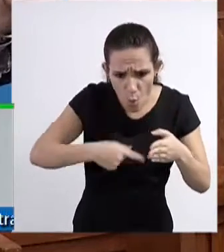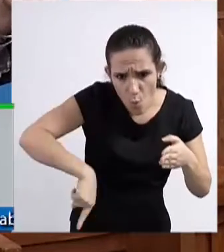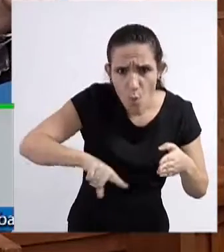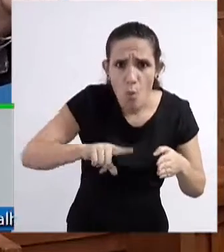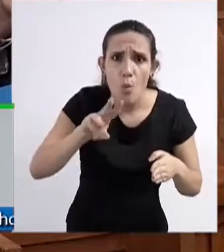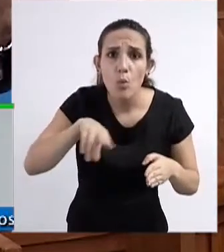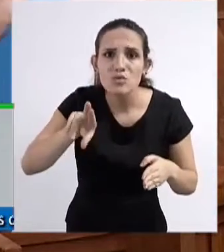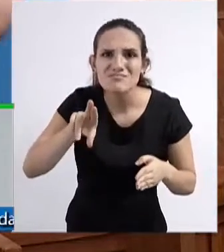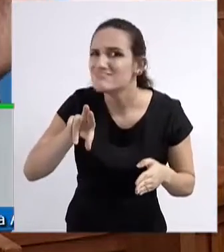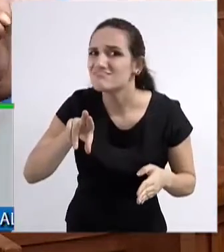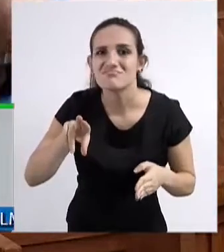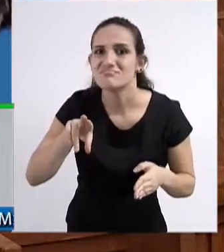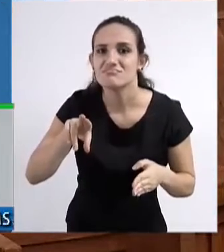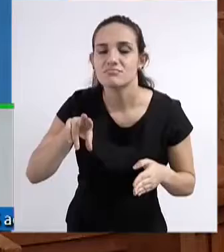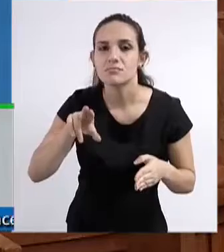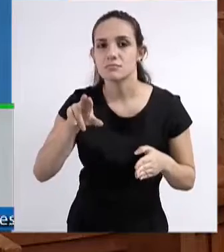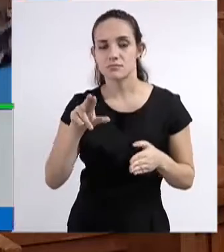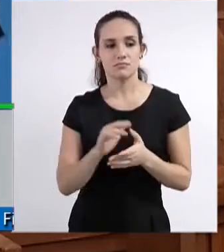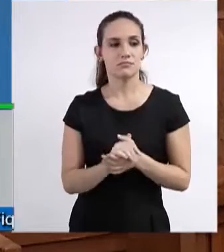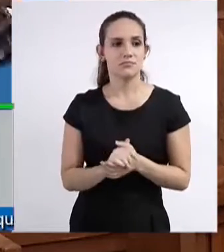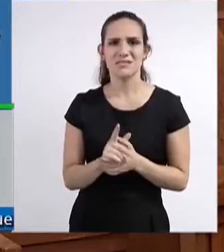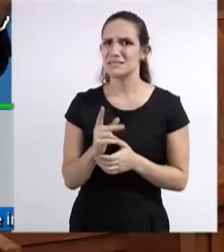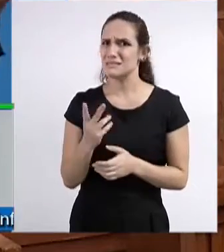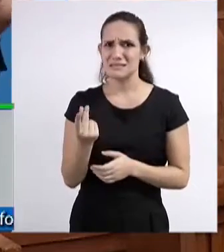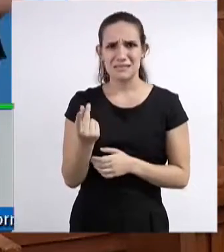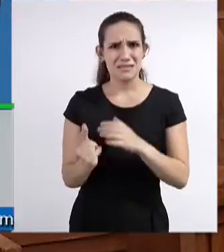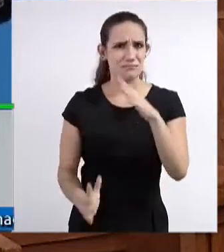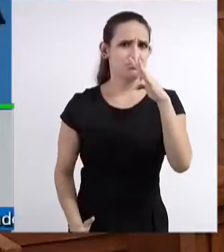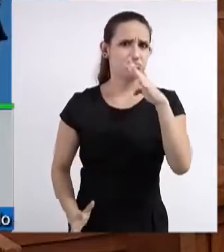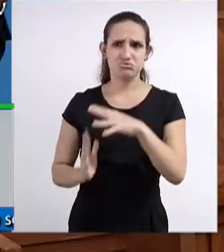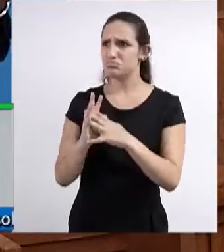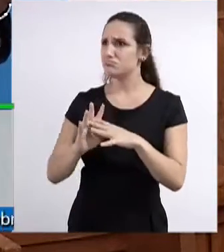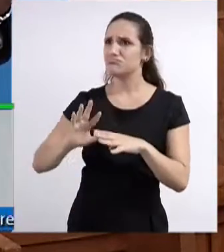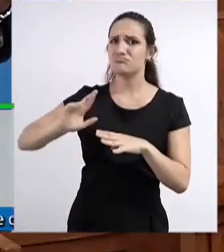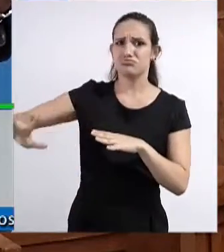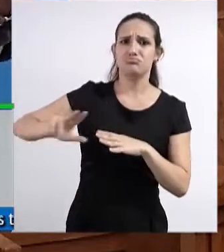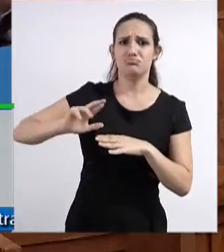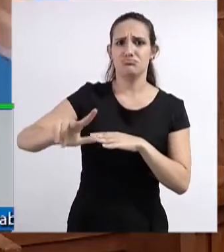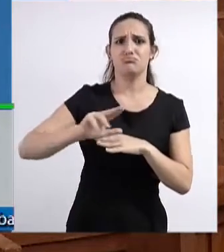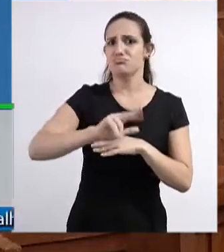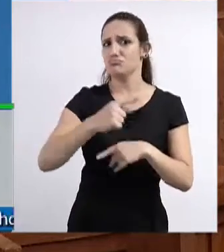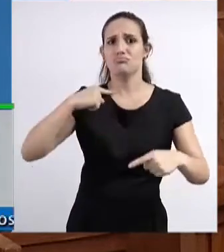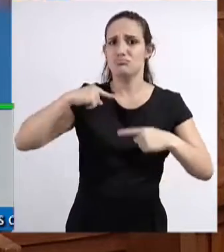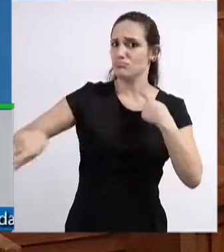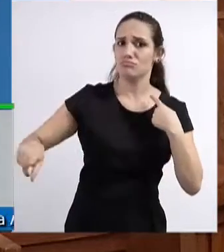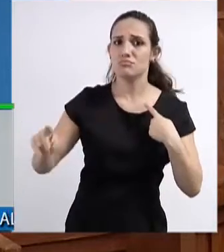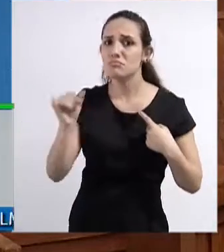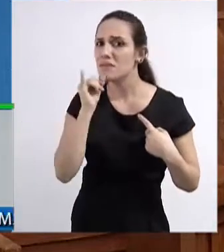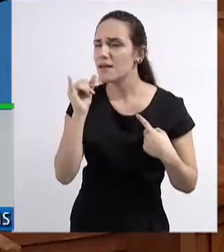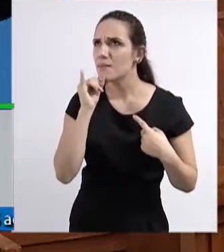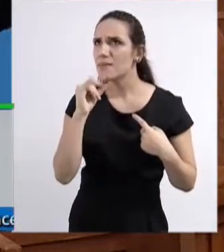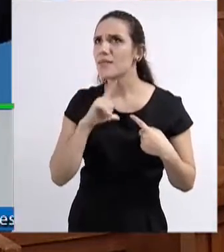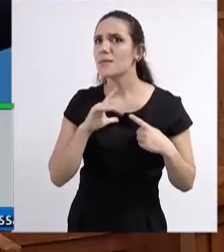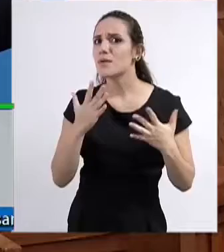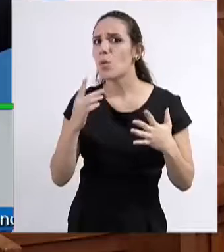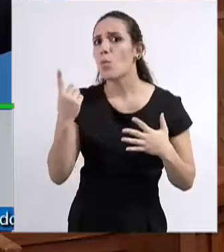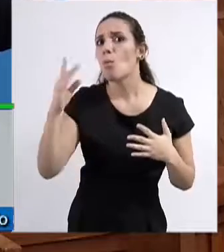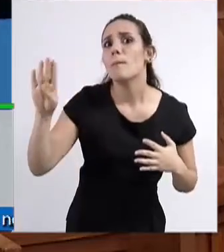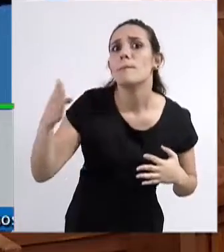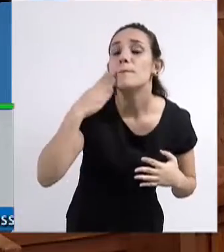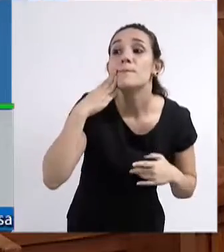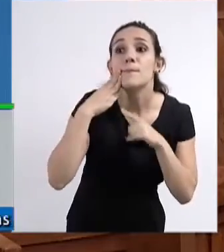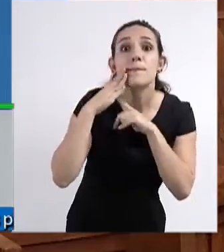nome da população indígena. São valores extremamente expressivos, deputado João Henrique. São valores que ultrapassam a casa do